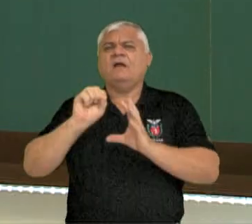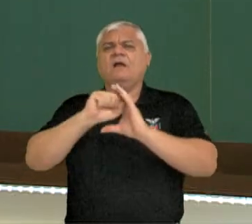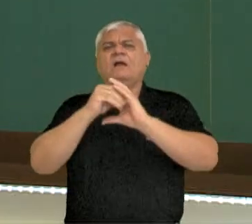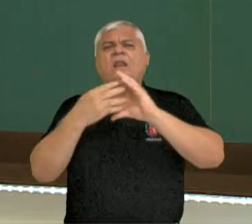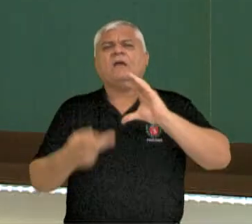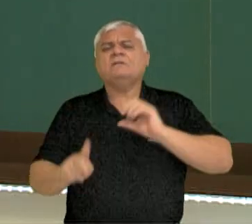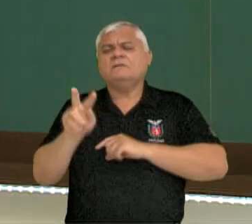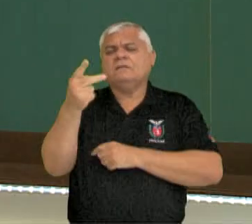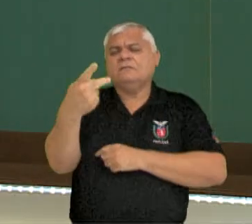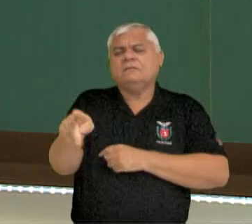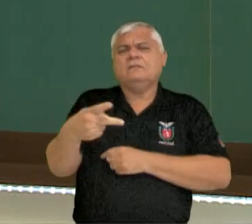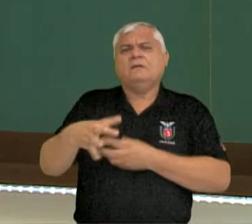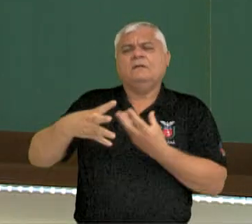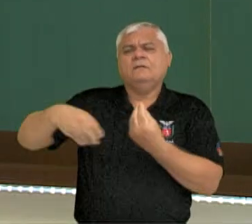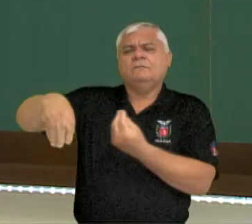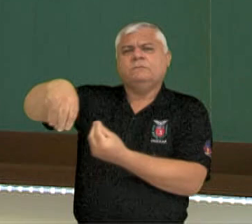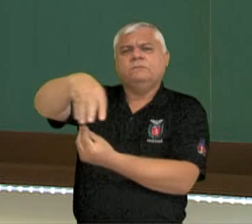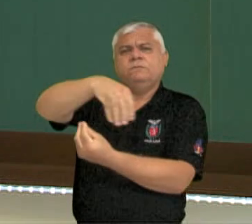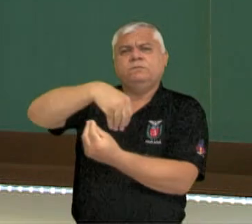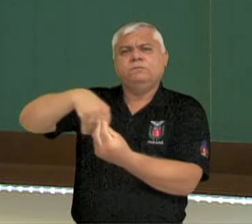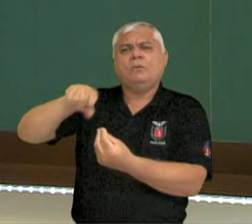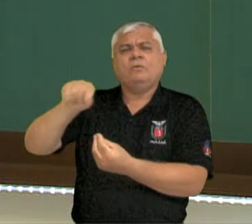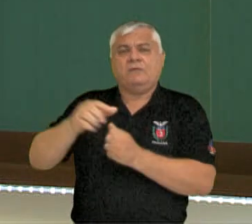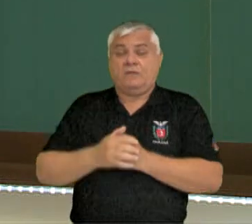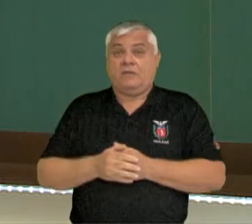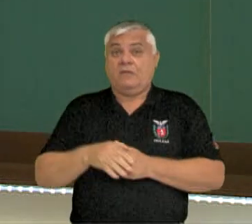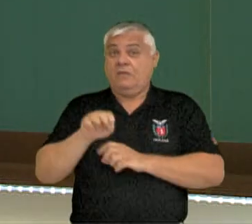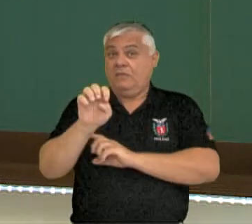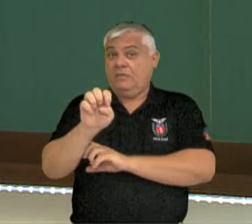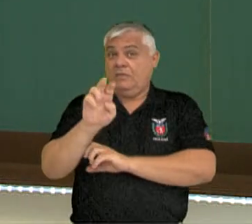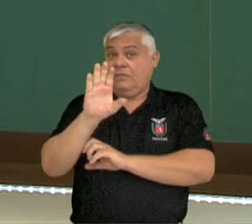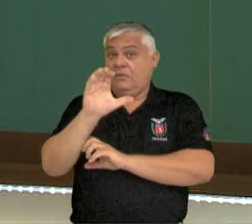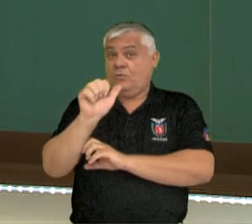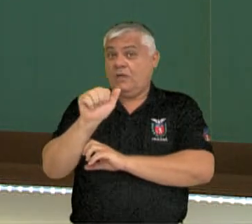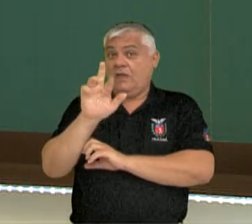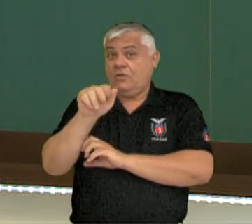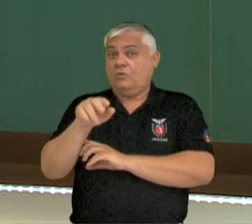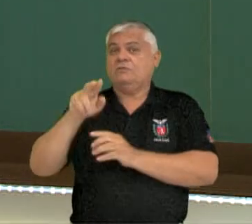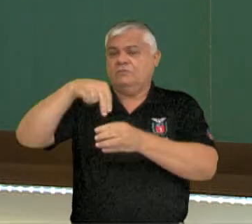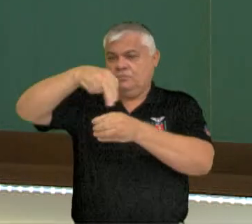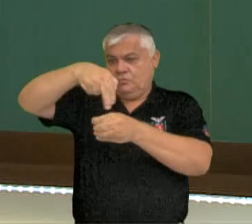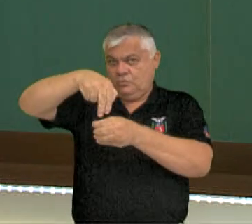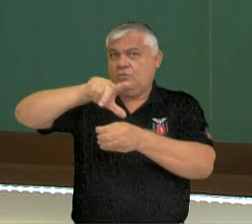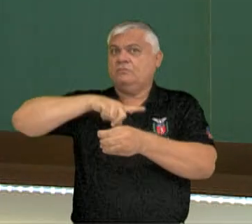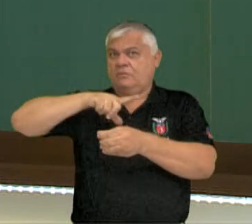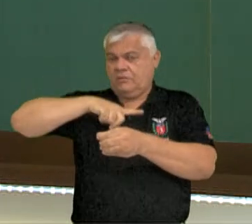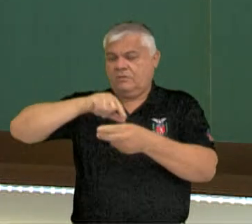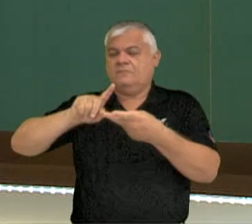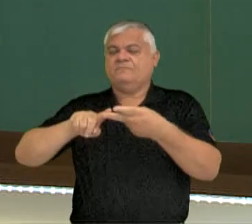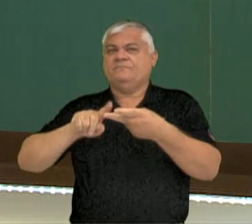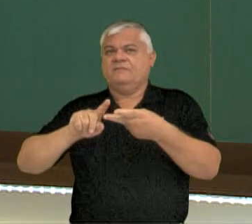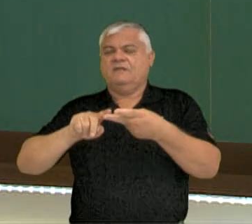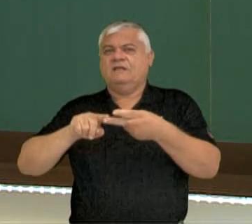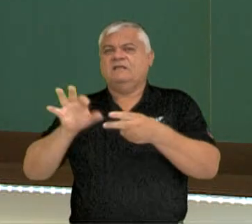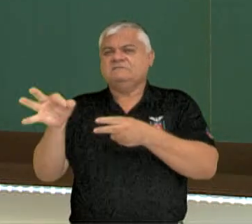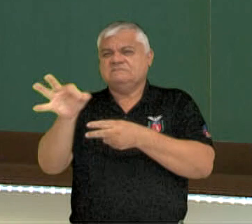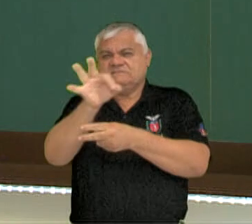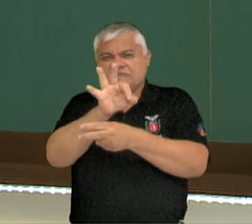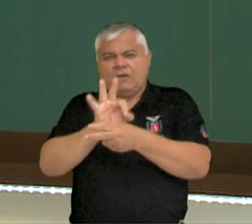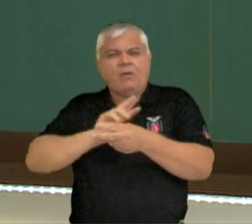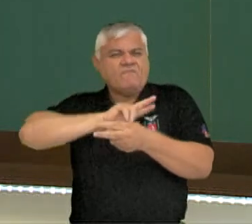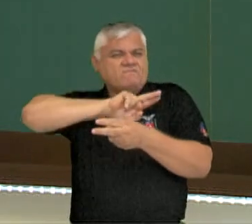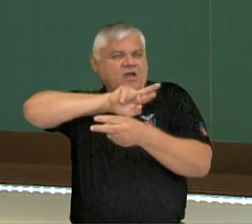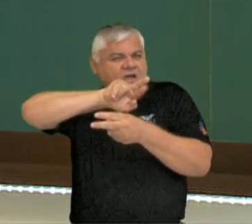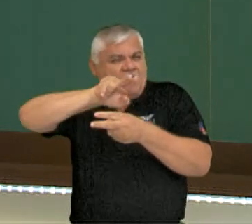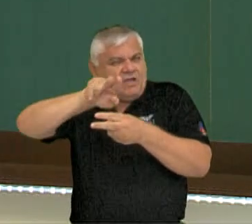destes seres do reino fungi são eucariontes, possuem núcleo, pluricelulares, possuem várias